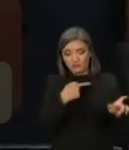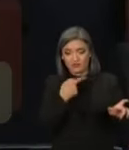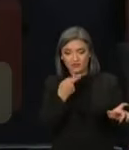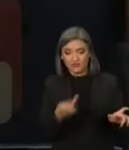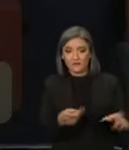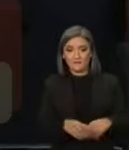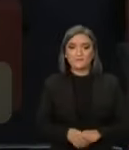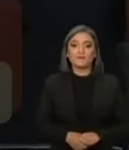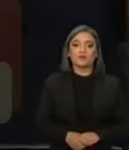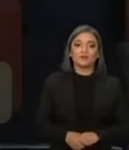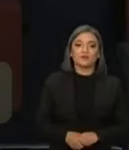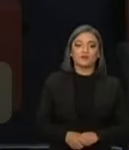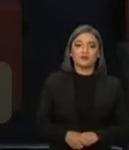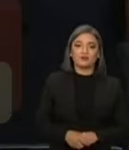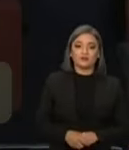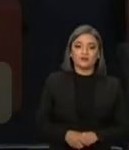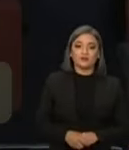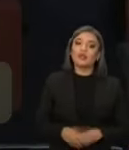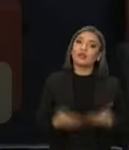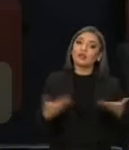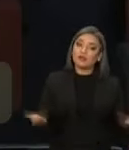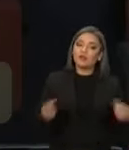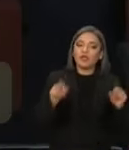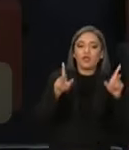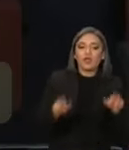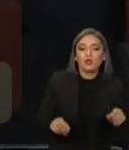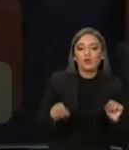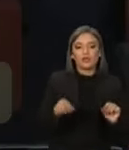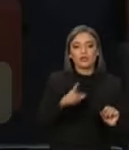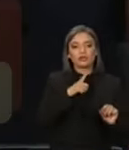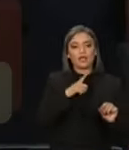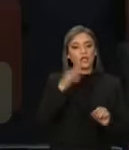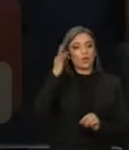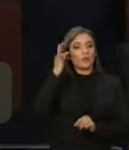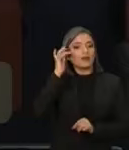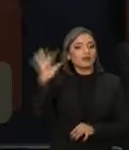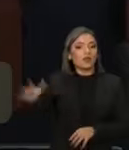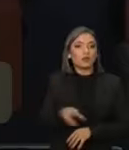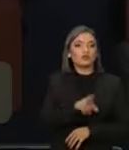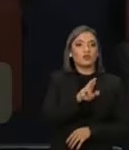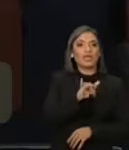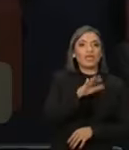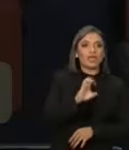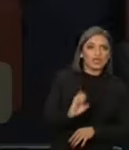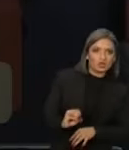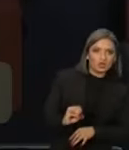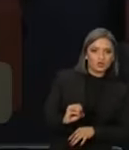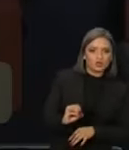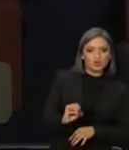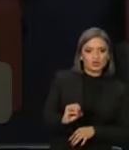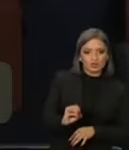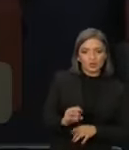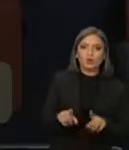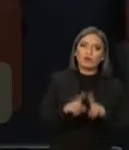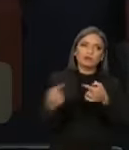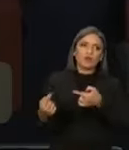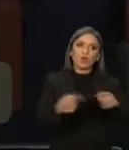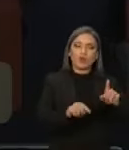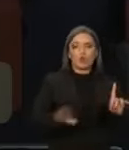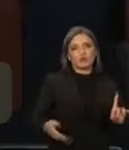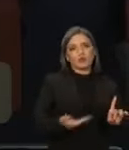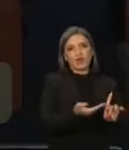Tal postura equivaleria a uma inaceitável aplicação da teoria do risco integral em desfavor dos réus em uma ação